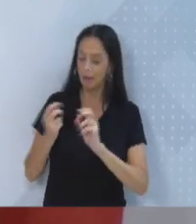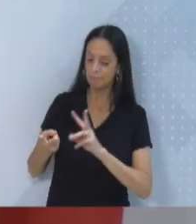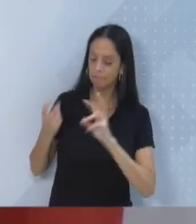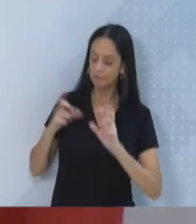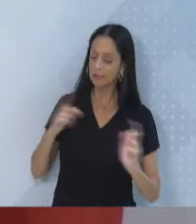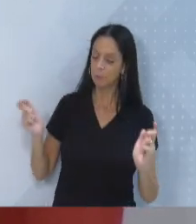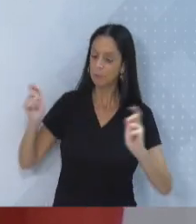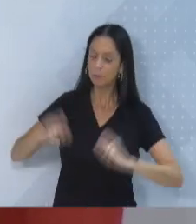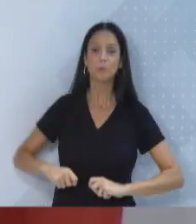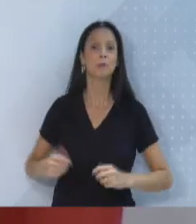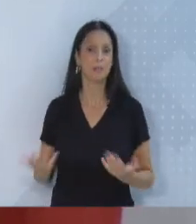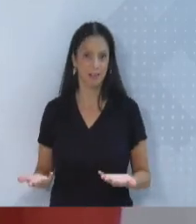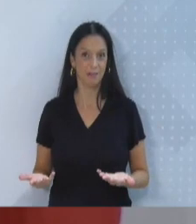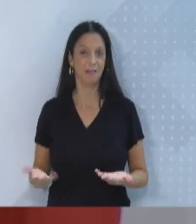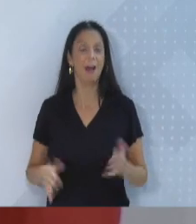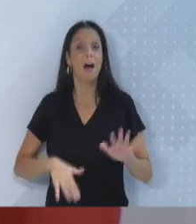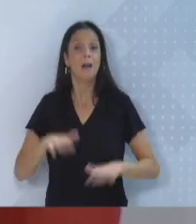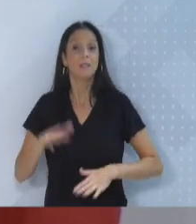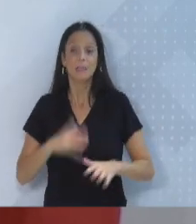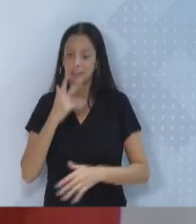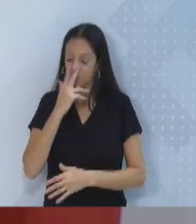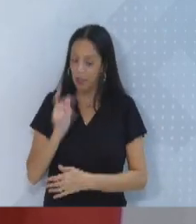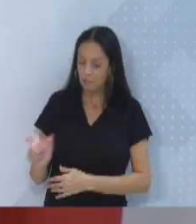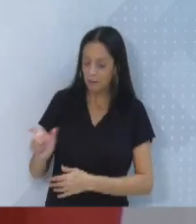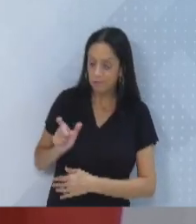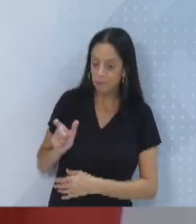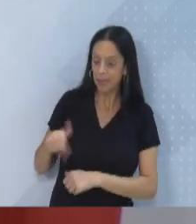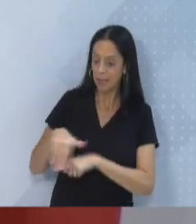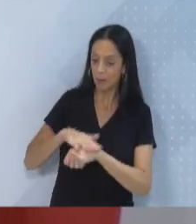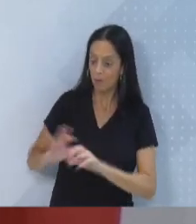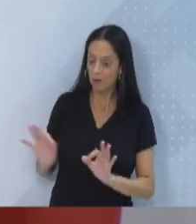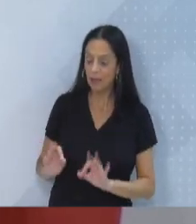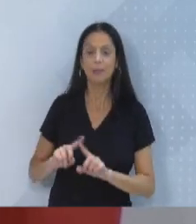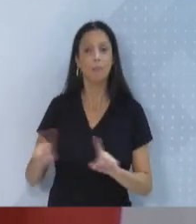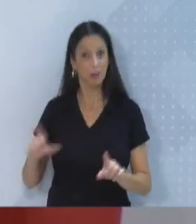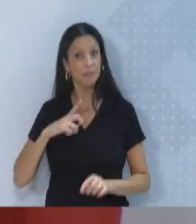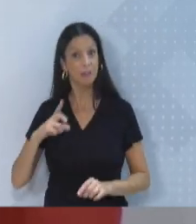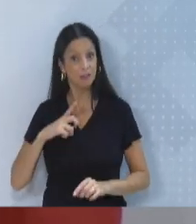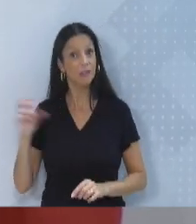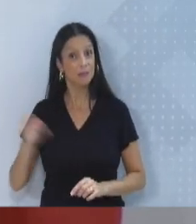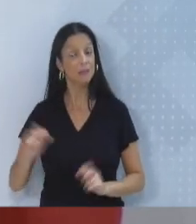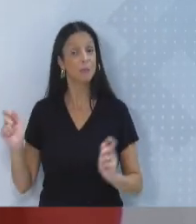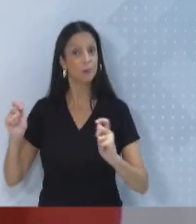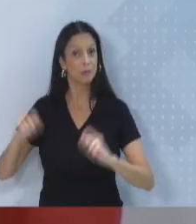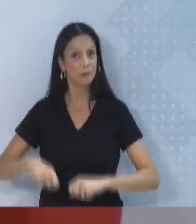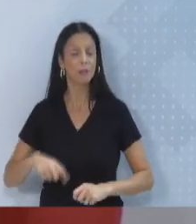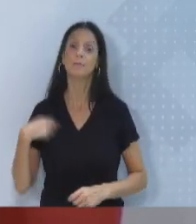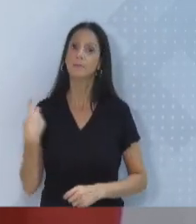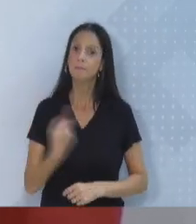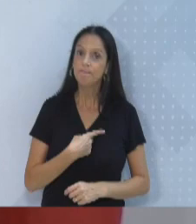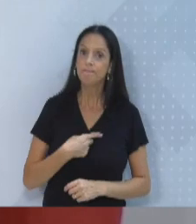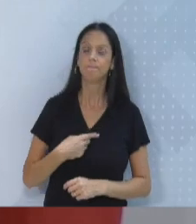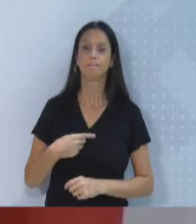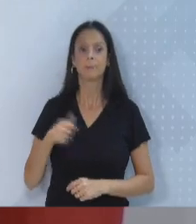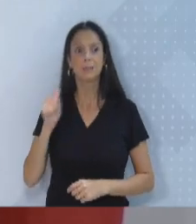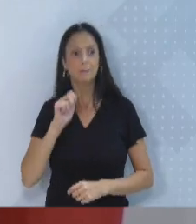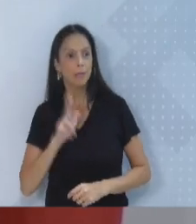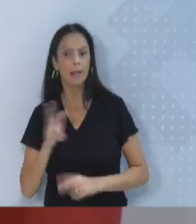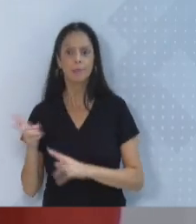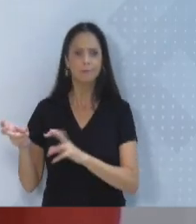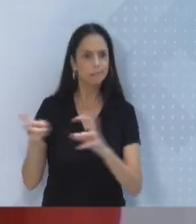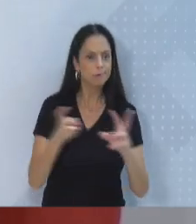mesmo onde não haja palavras. A gente tem que ter olhares atentos para que não subestimem